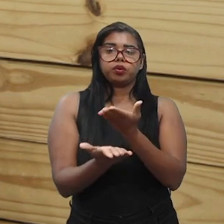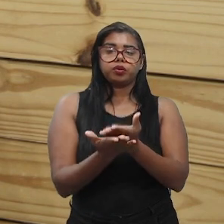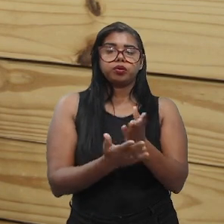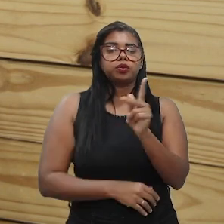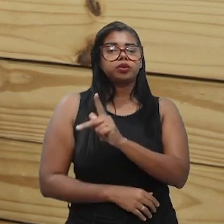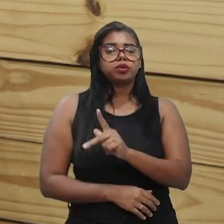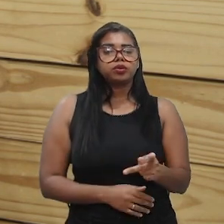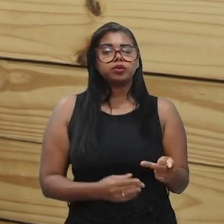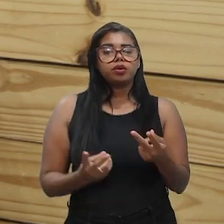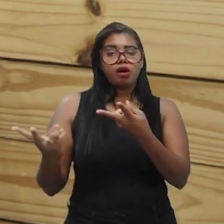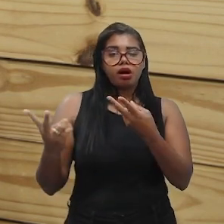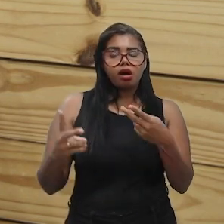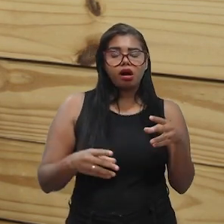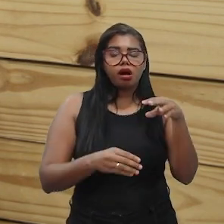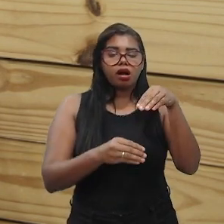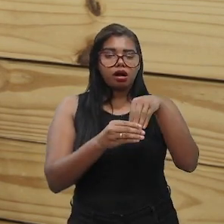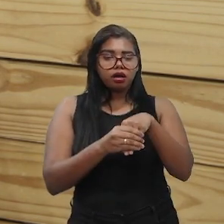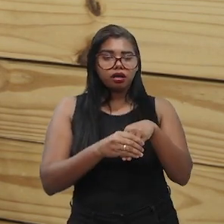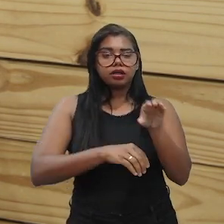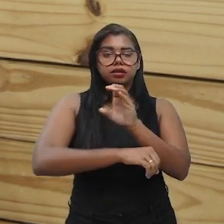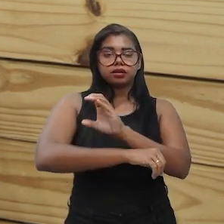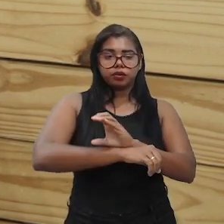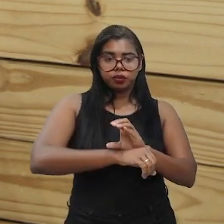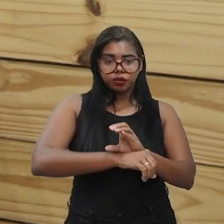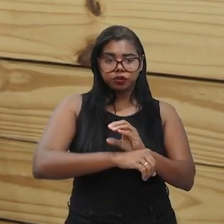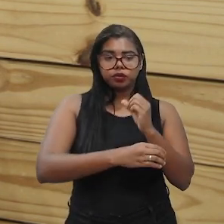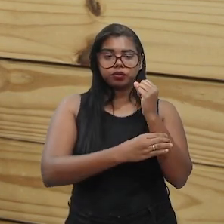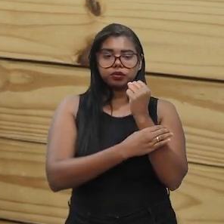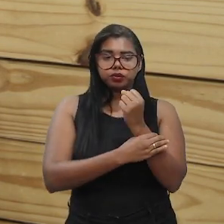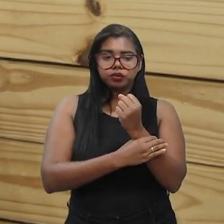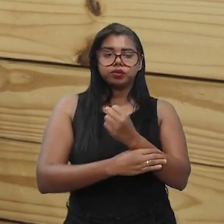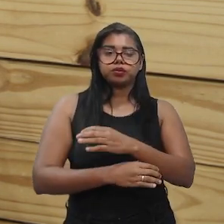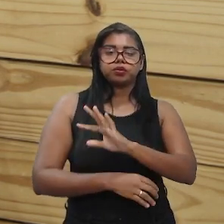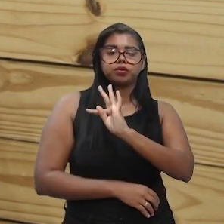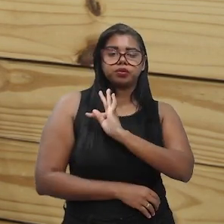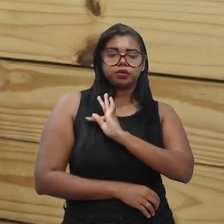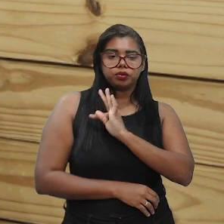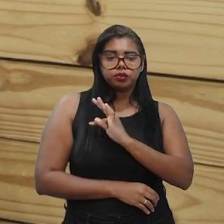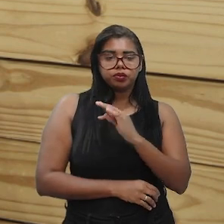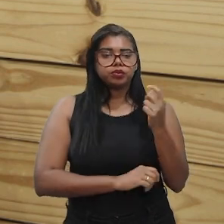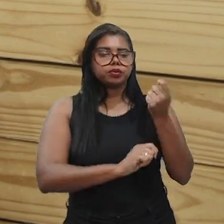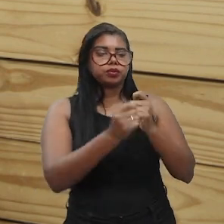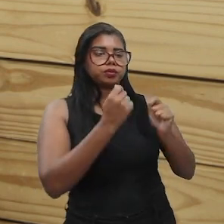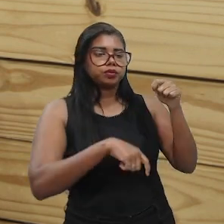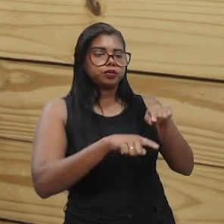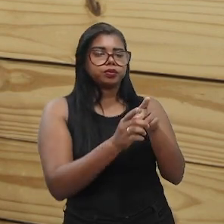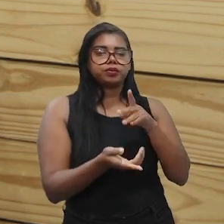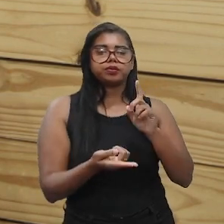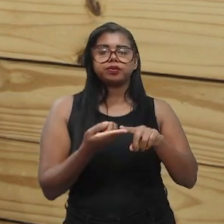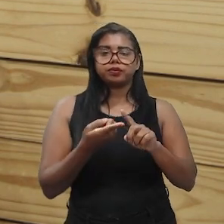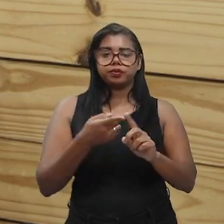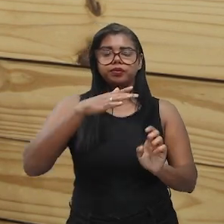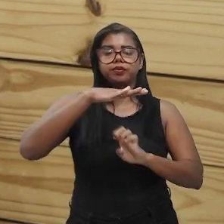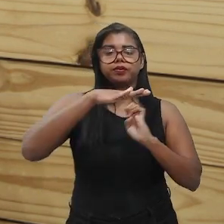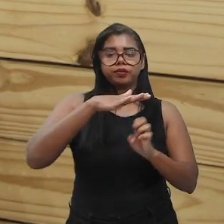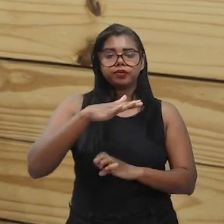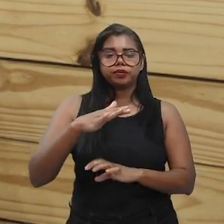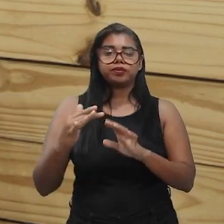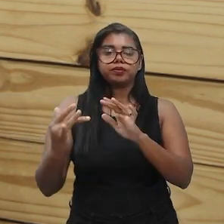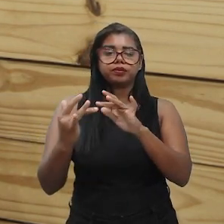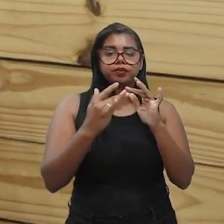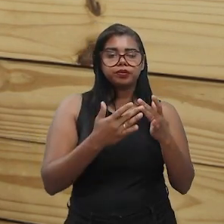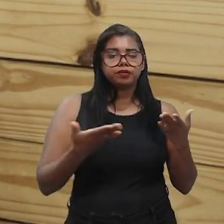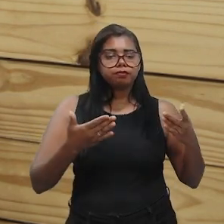faz a opção para ingressar no curso de Administração de Empresa, isso já demonstra por si só que ele está conectado com essas